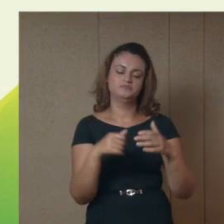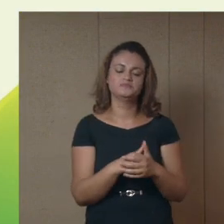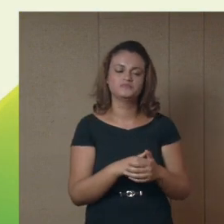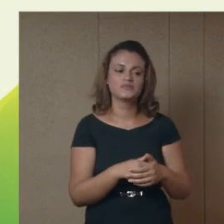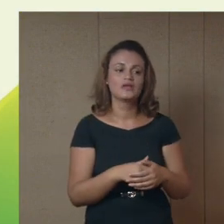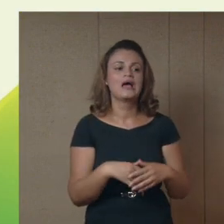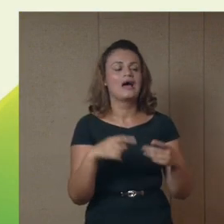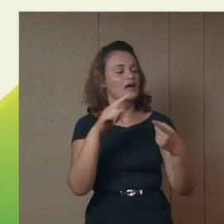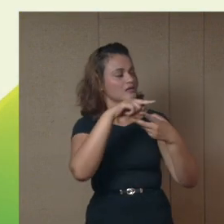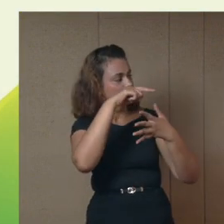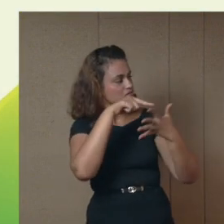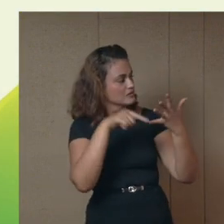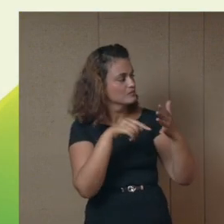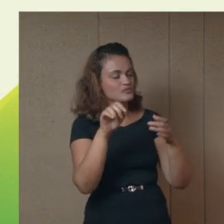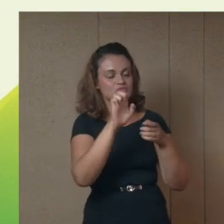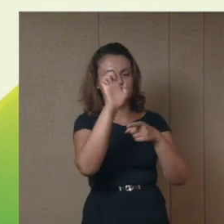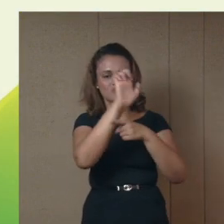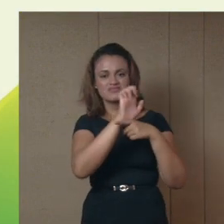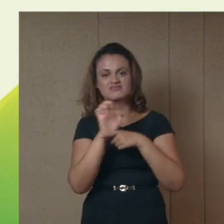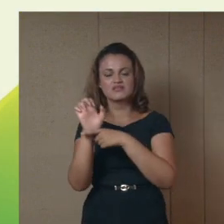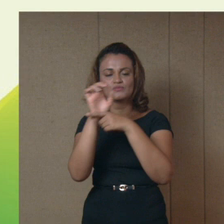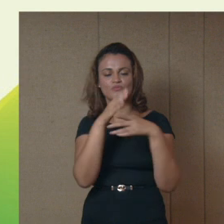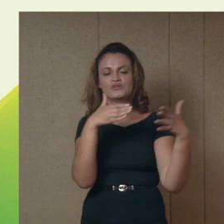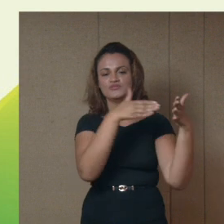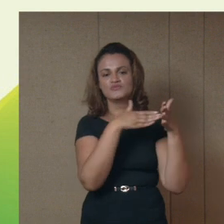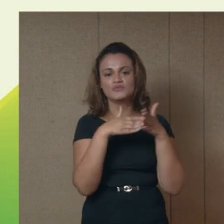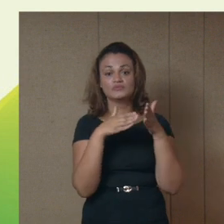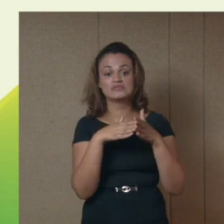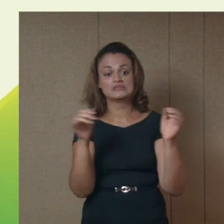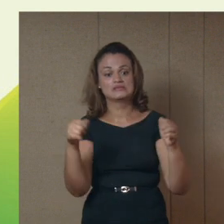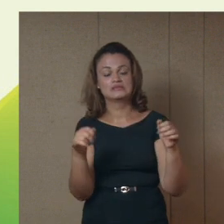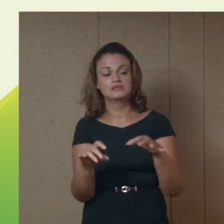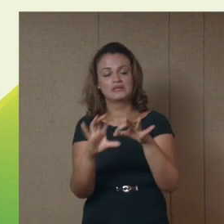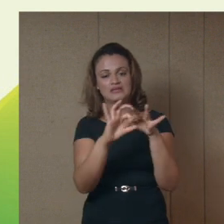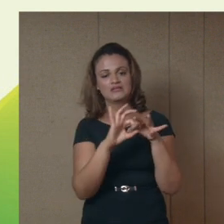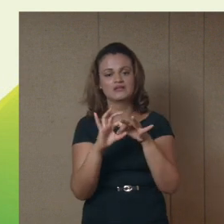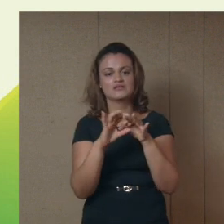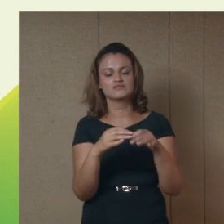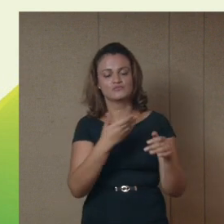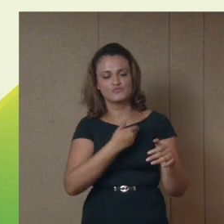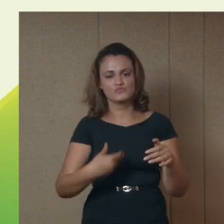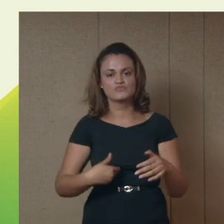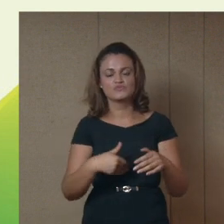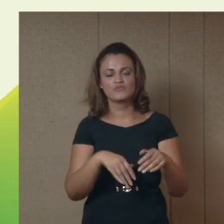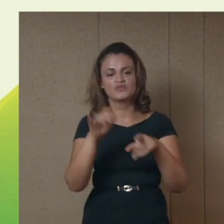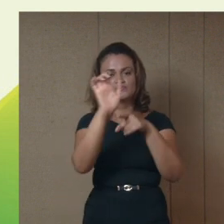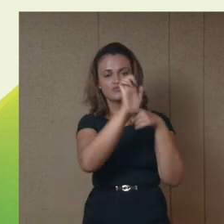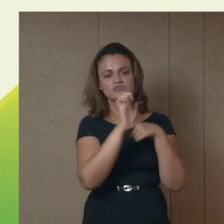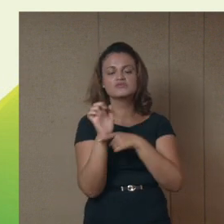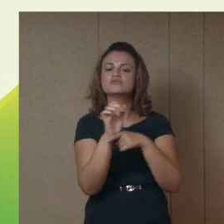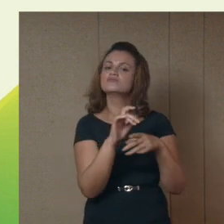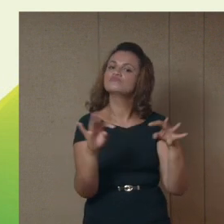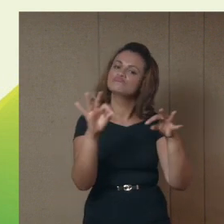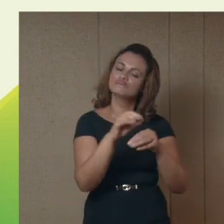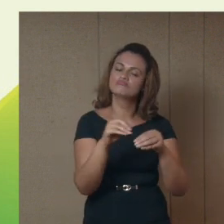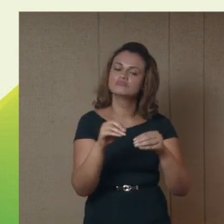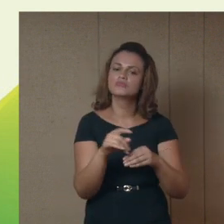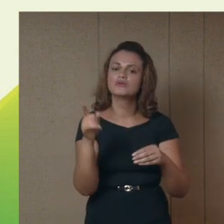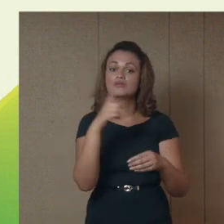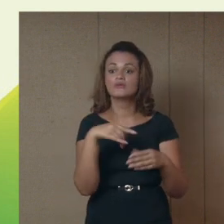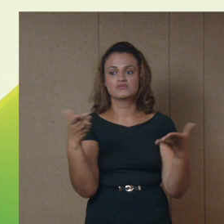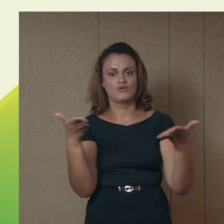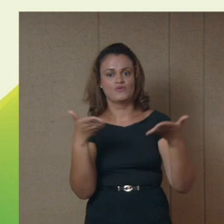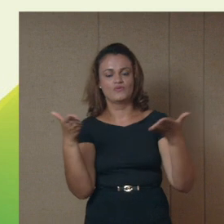aqui tem os núcleos estaduais de fronteira que que essa interação que temos que ter com os governos estaduais é nós